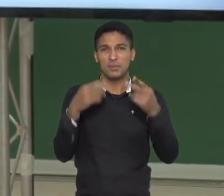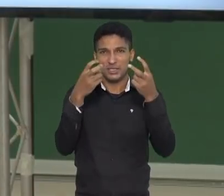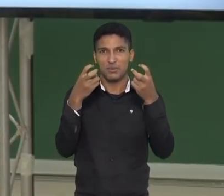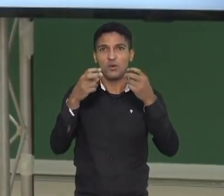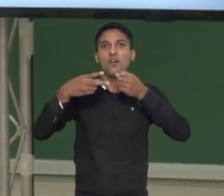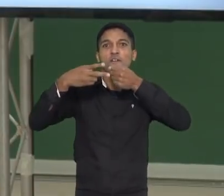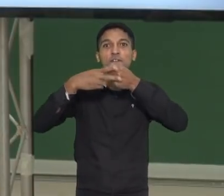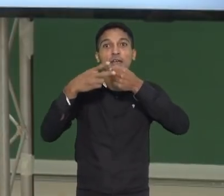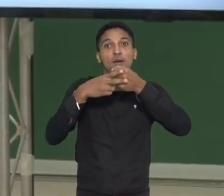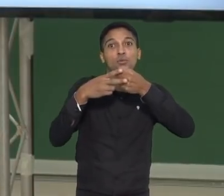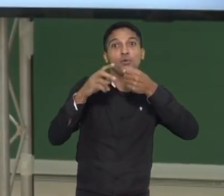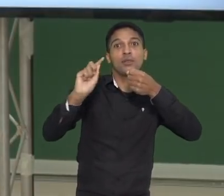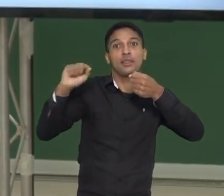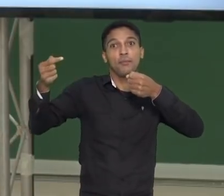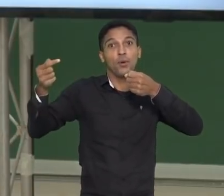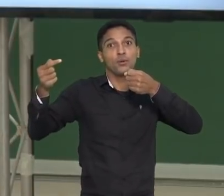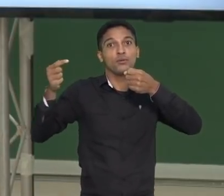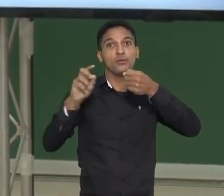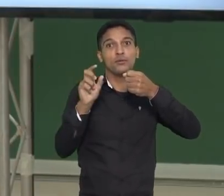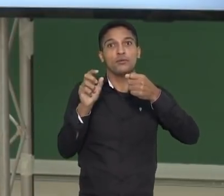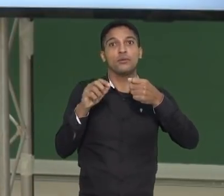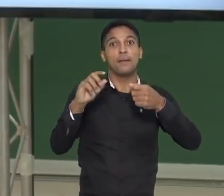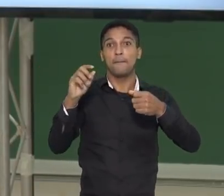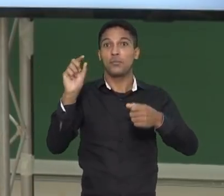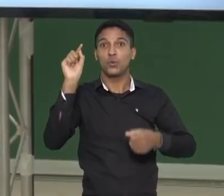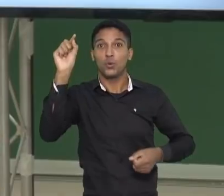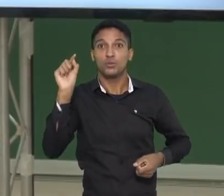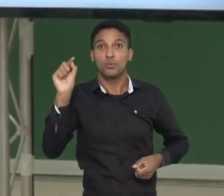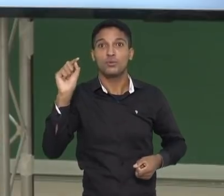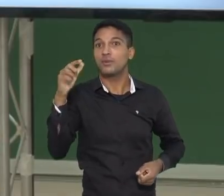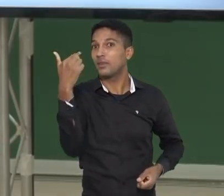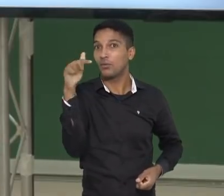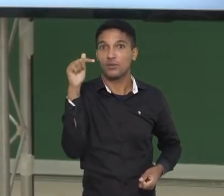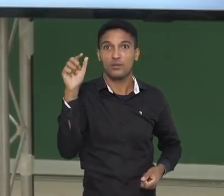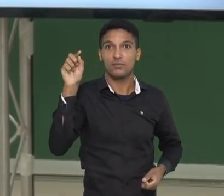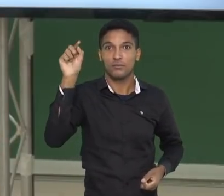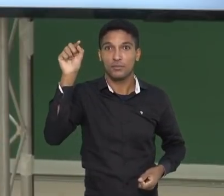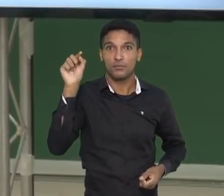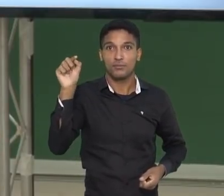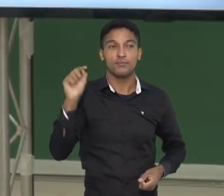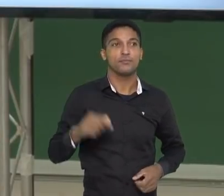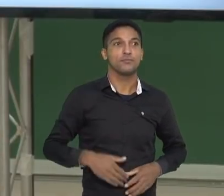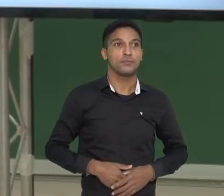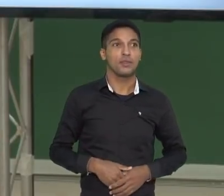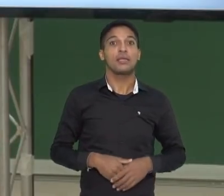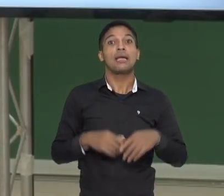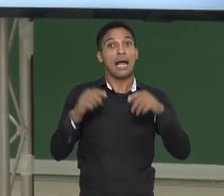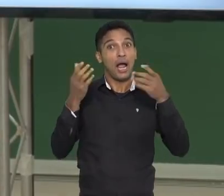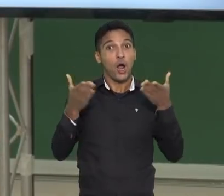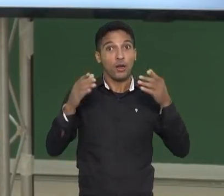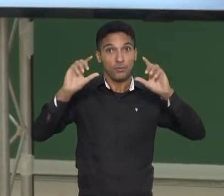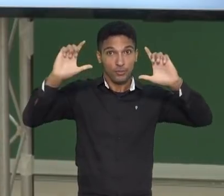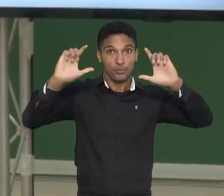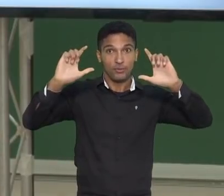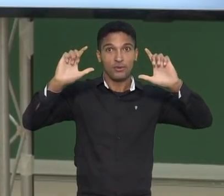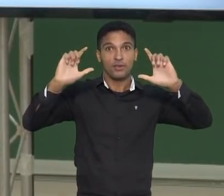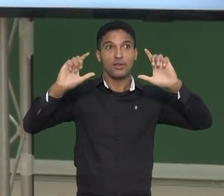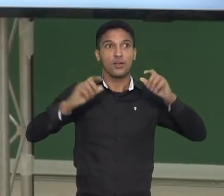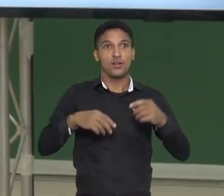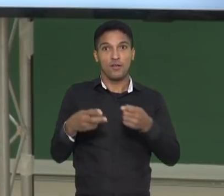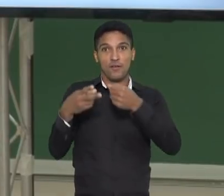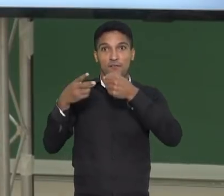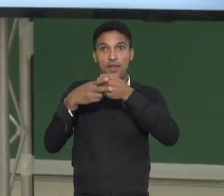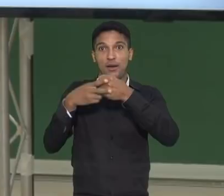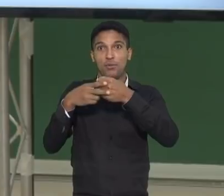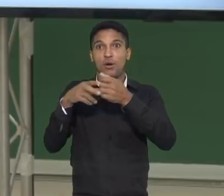descende está depois e não tem os 2 pontos. Aqui, o verbo descende está antes, tem os